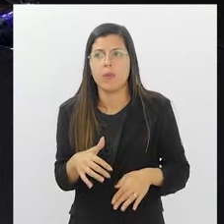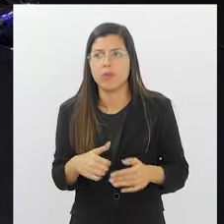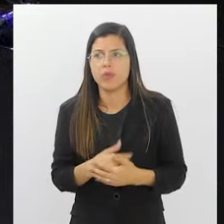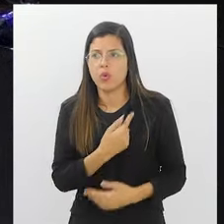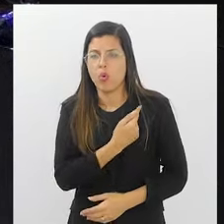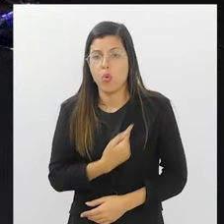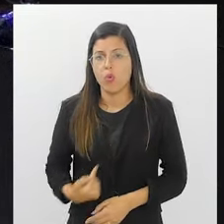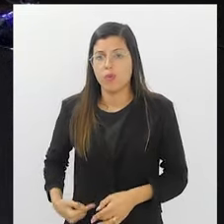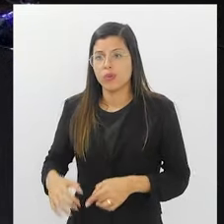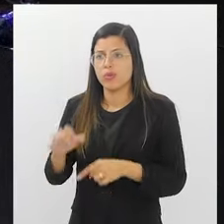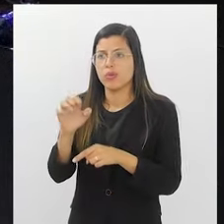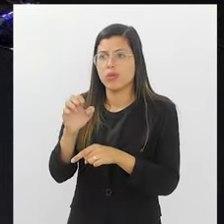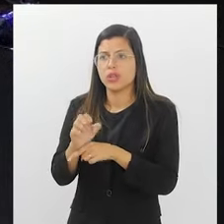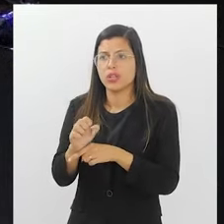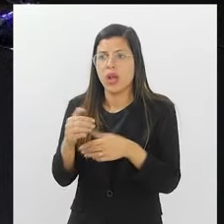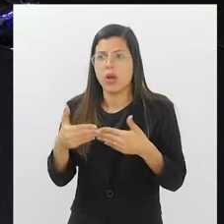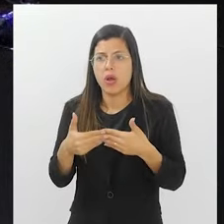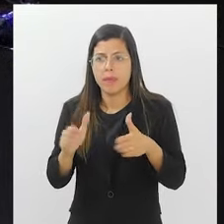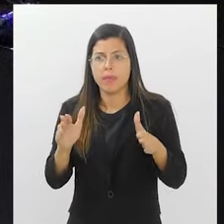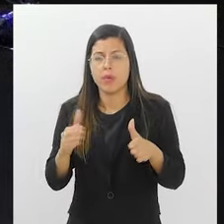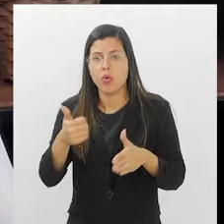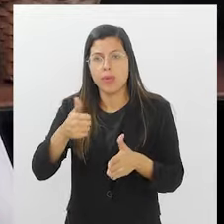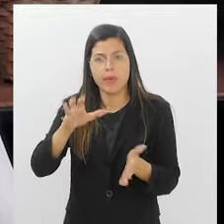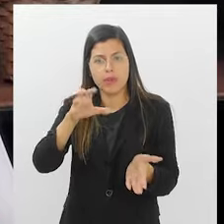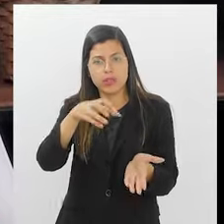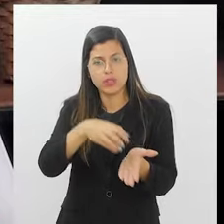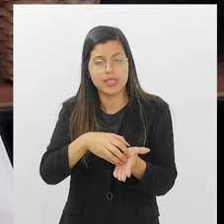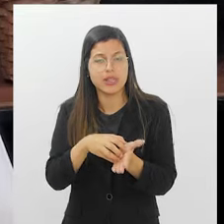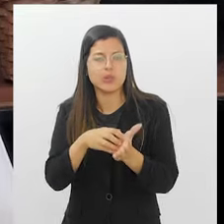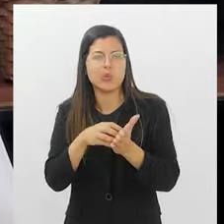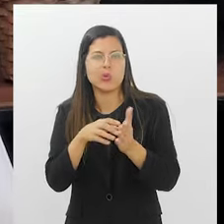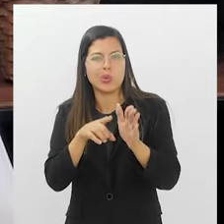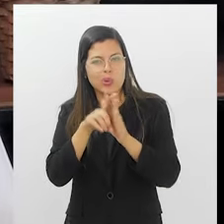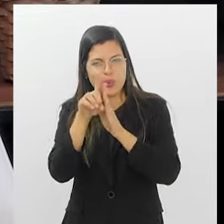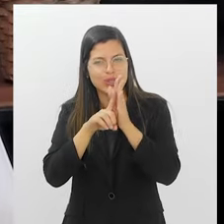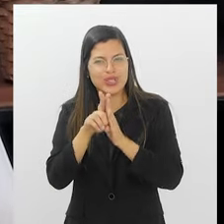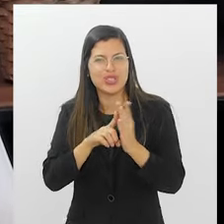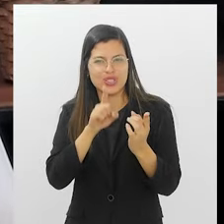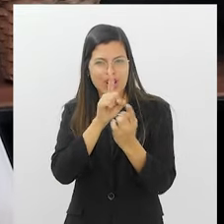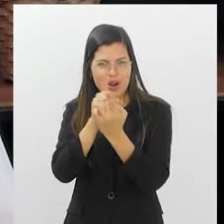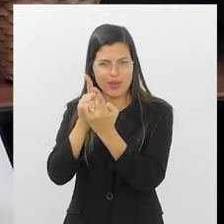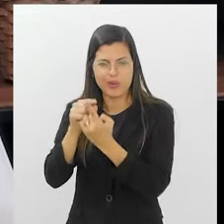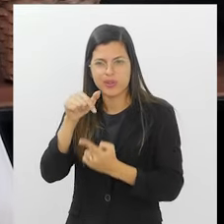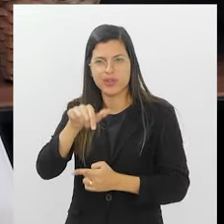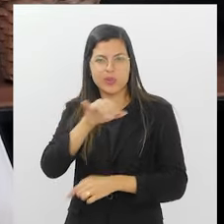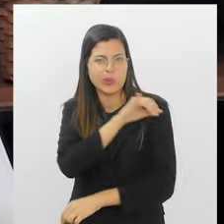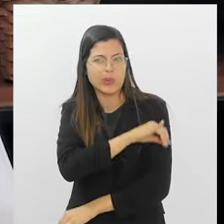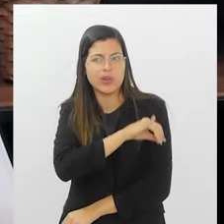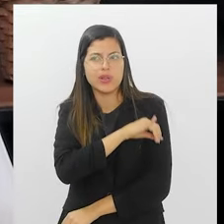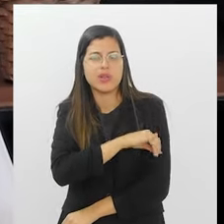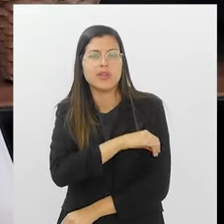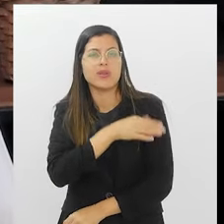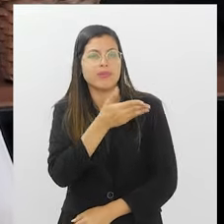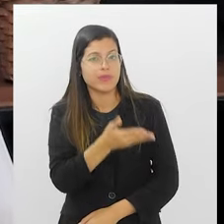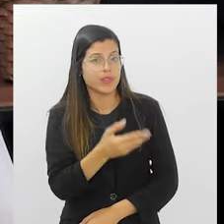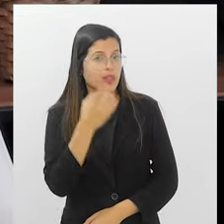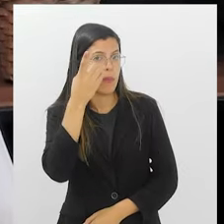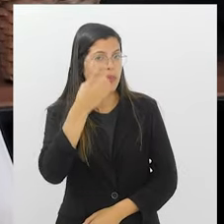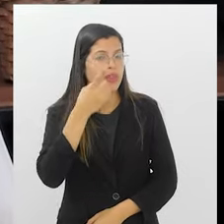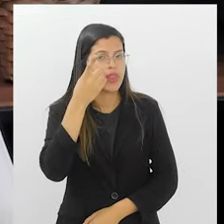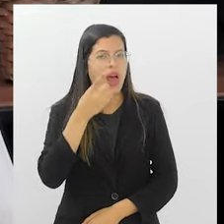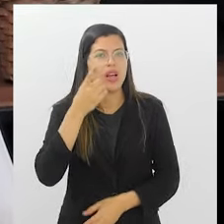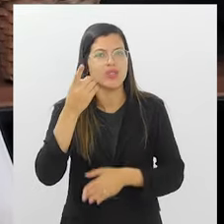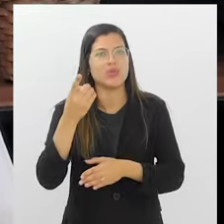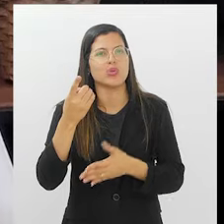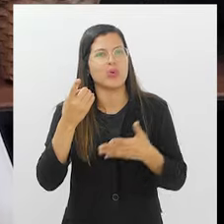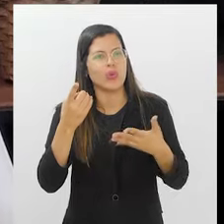fatores. O governo do estado recentemente inaugurou o primeiro centro de diagnóstico aqui no Rio de Janeiro. E o senhor deputado,